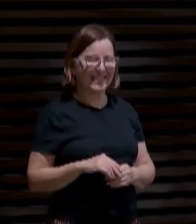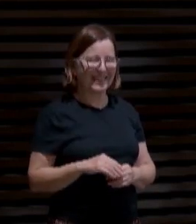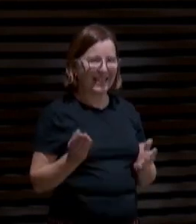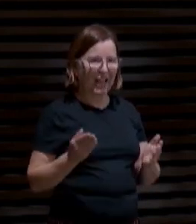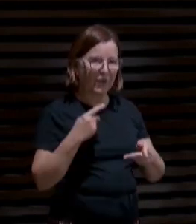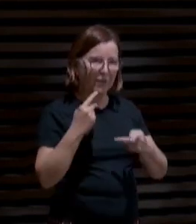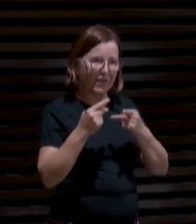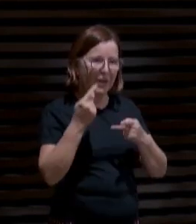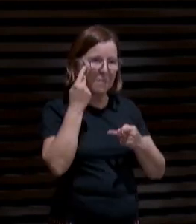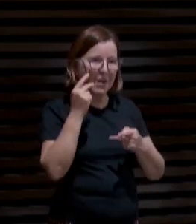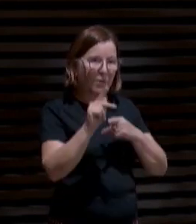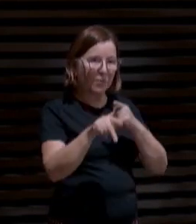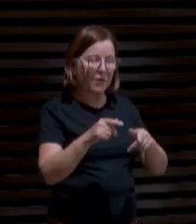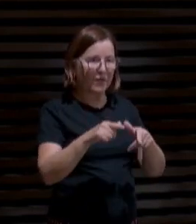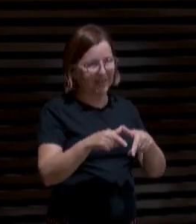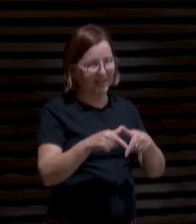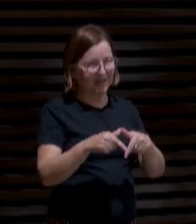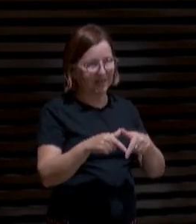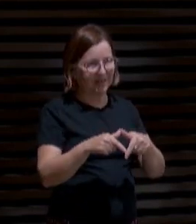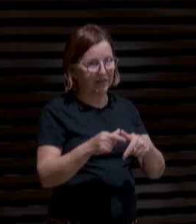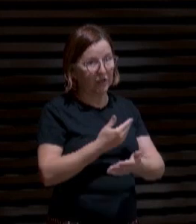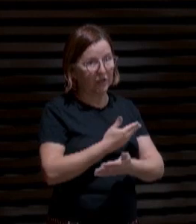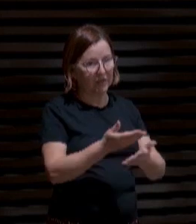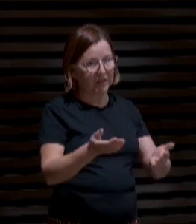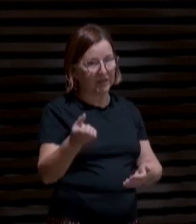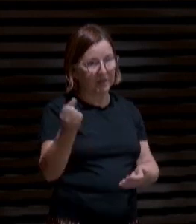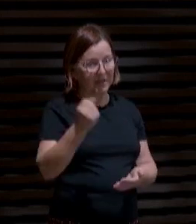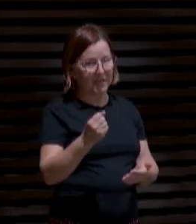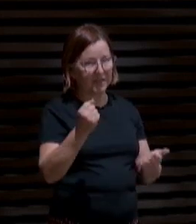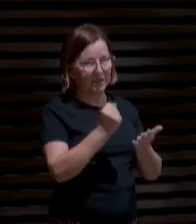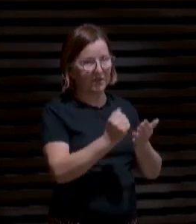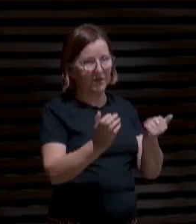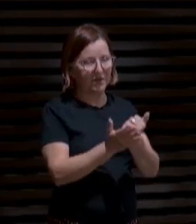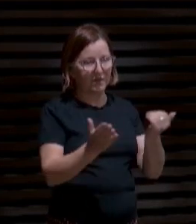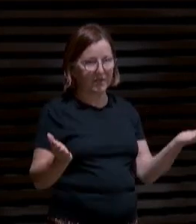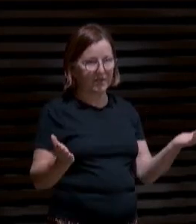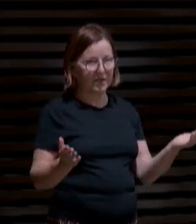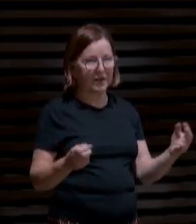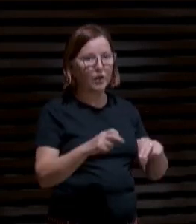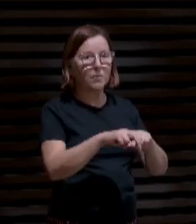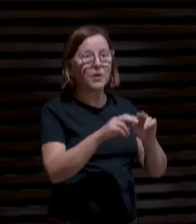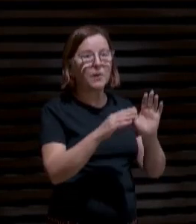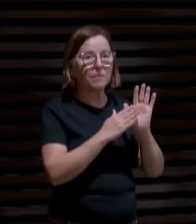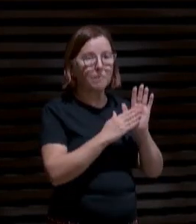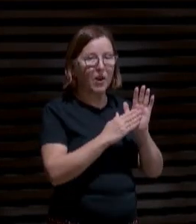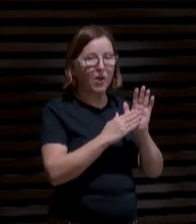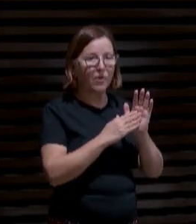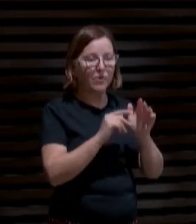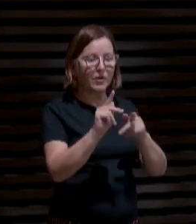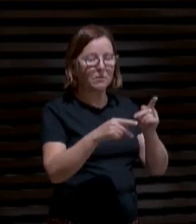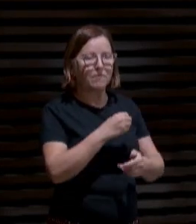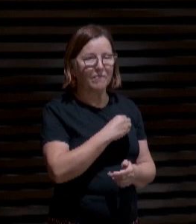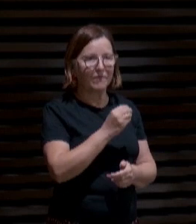Israel, vós o matastes, crucificando-o por mãos de